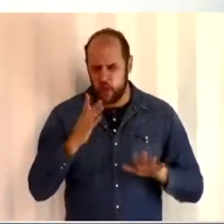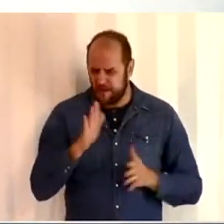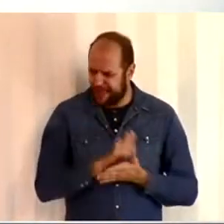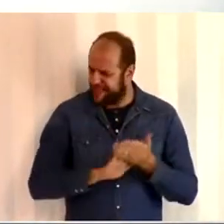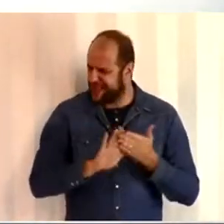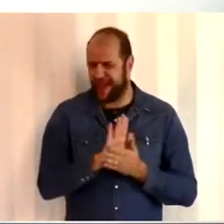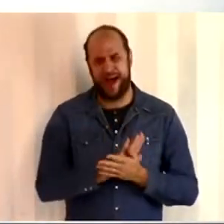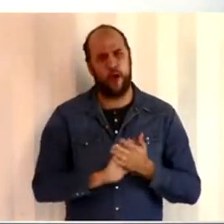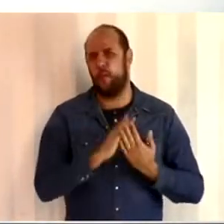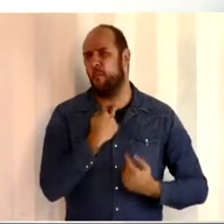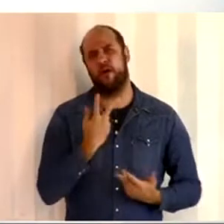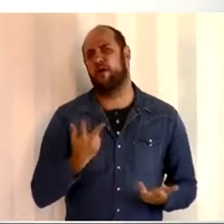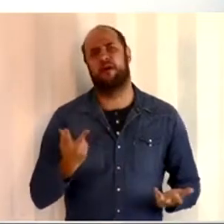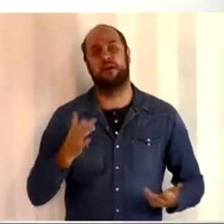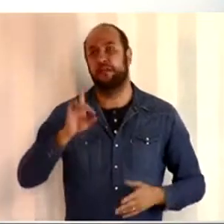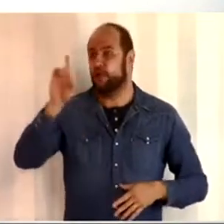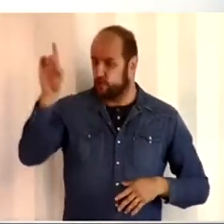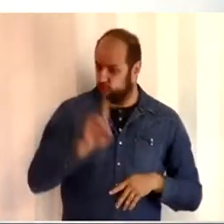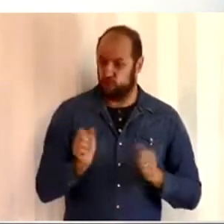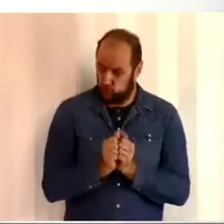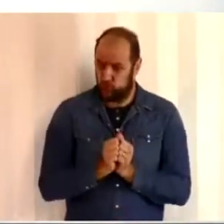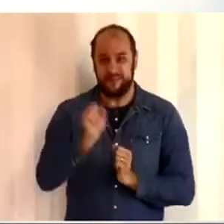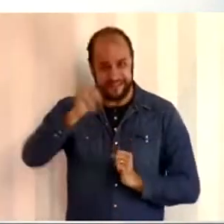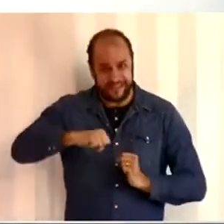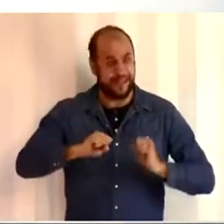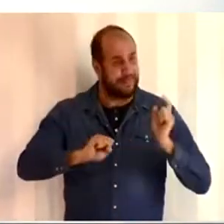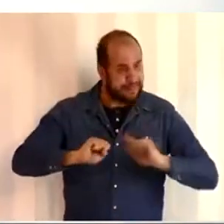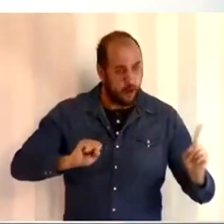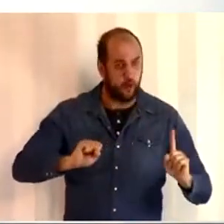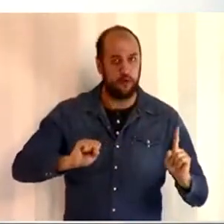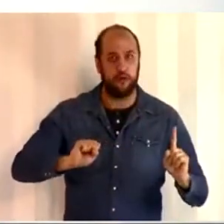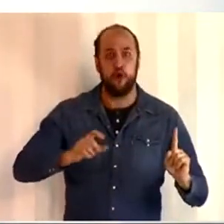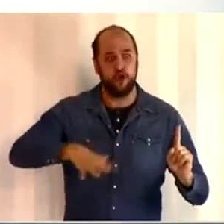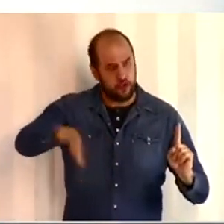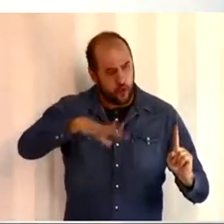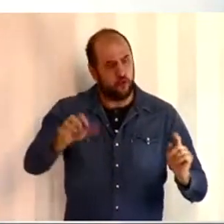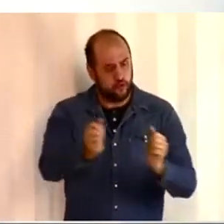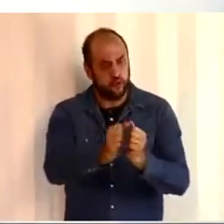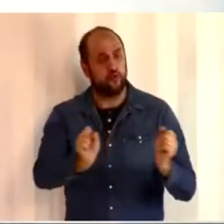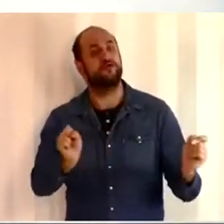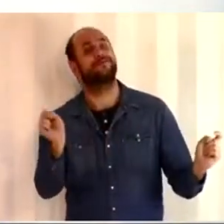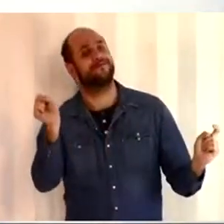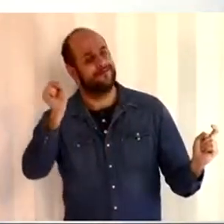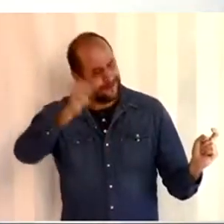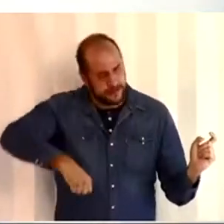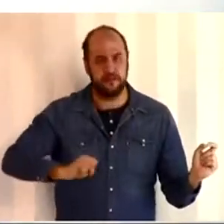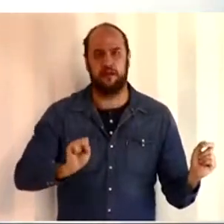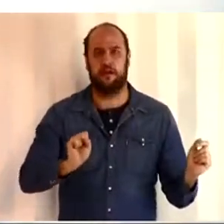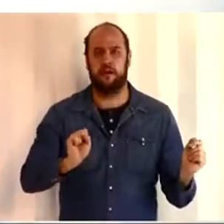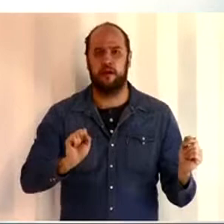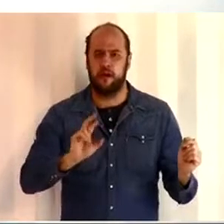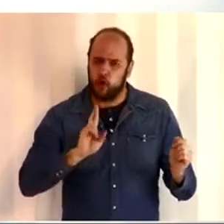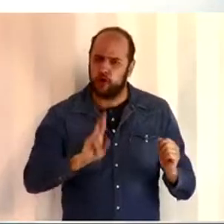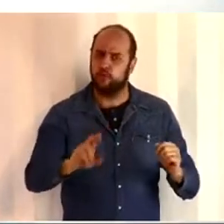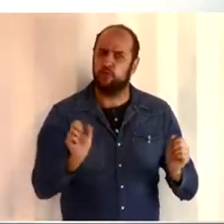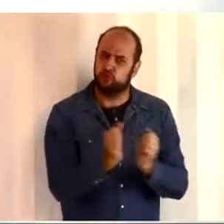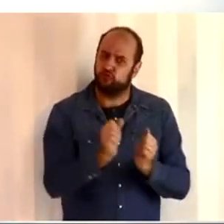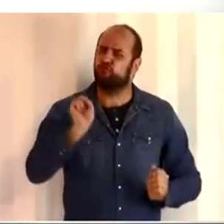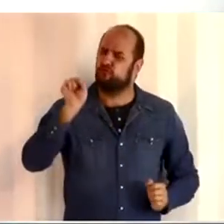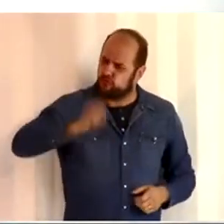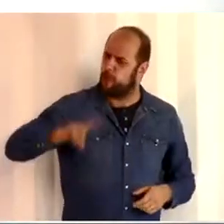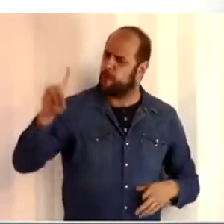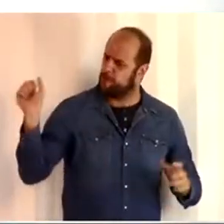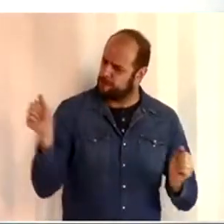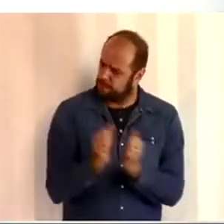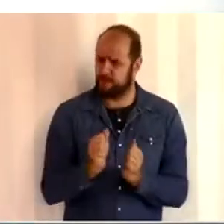de ninguém. Deus está conosco, sim ou não? Todos deveriam dizer a uma só voz: sim, Deus está